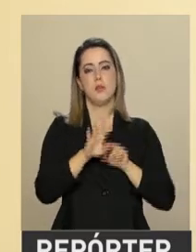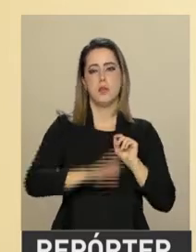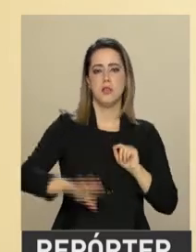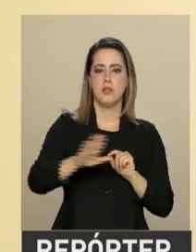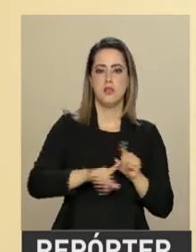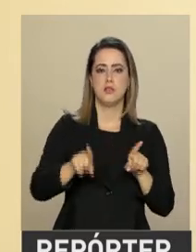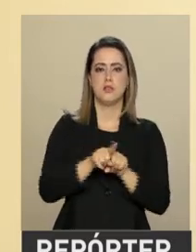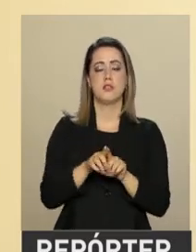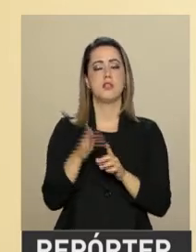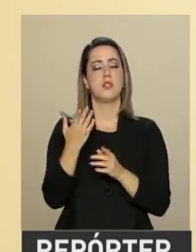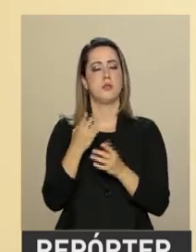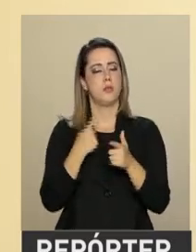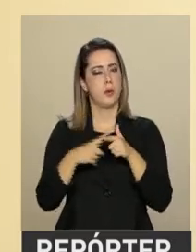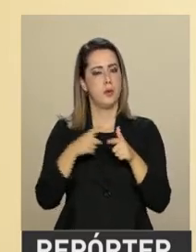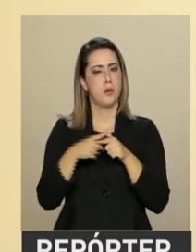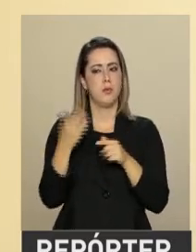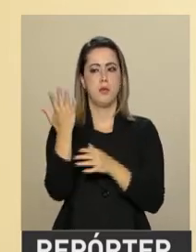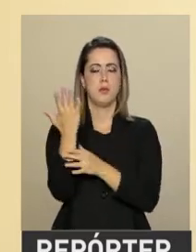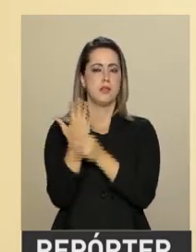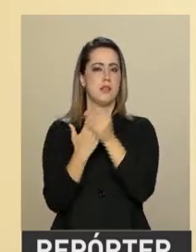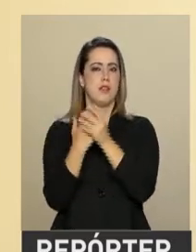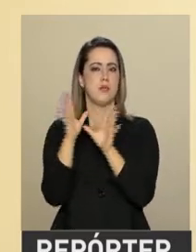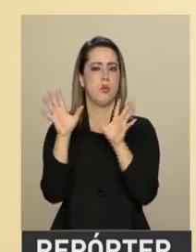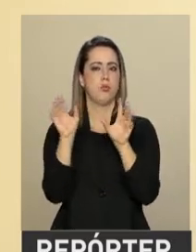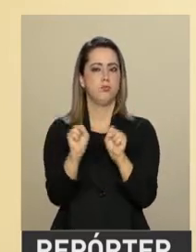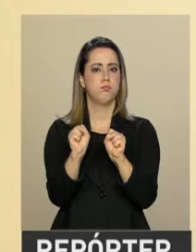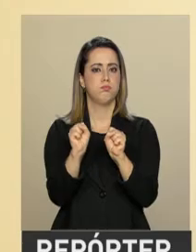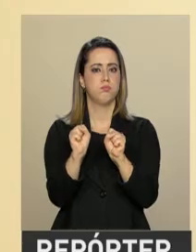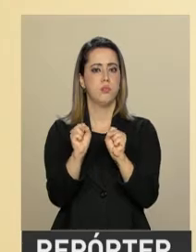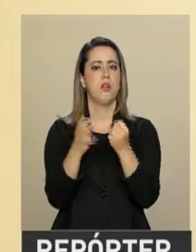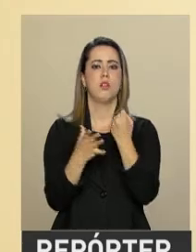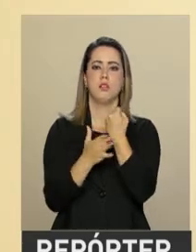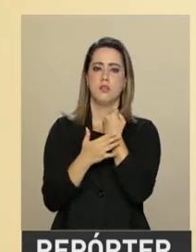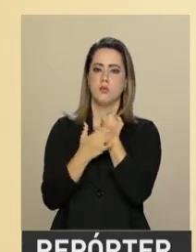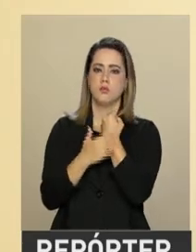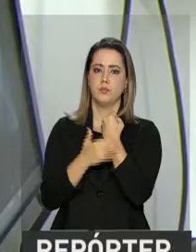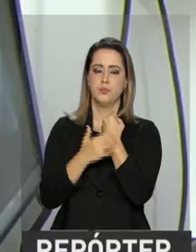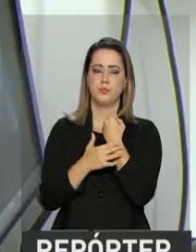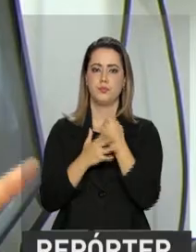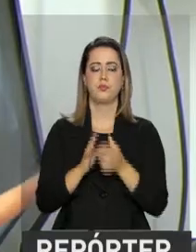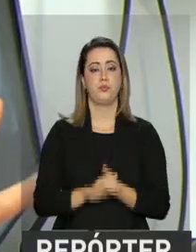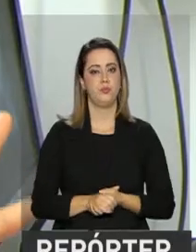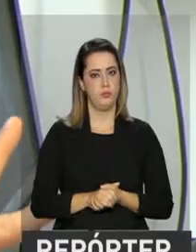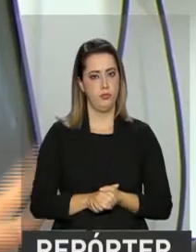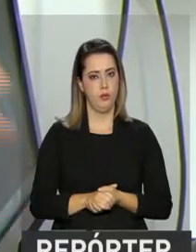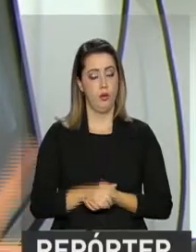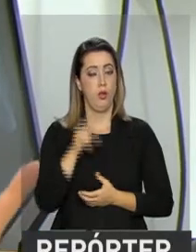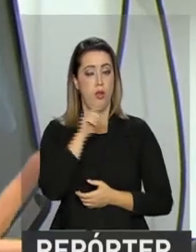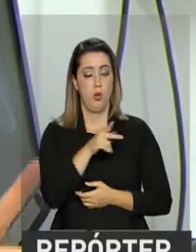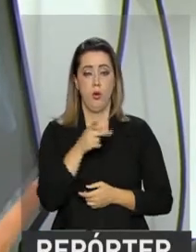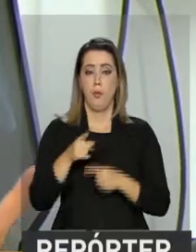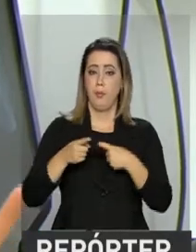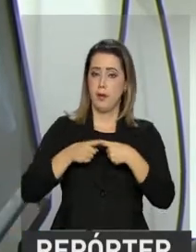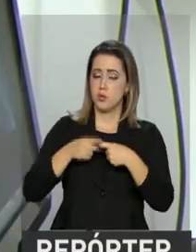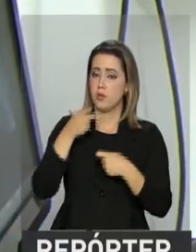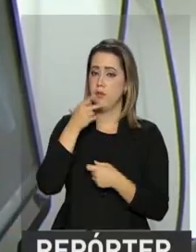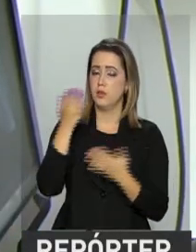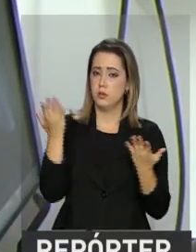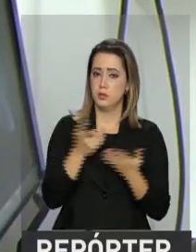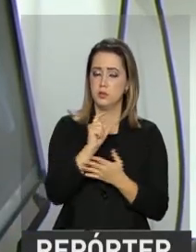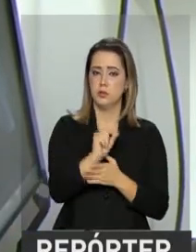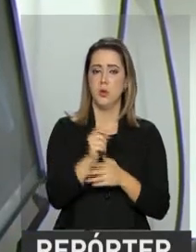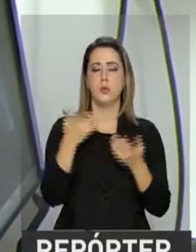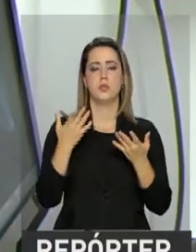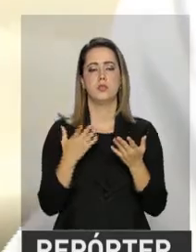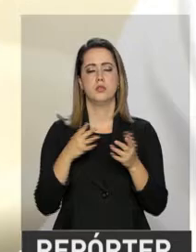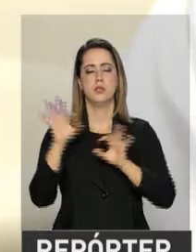alteração em ambas as mãos. As mãos ficam fechadinhas e os punhos ficam fletidos. Segundo o ortopedista, o Instituto trabalha agora com um